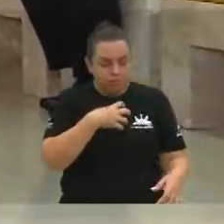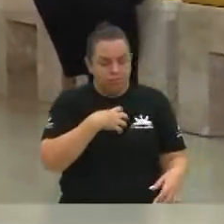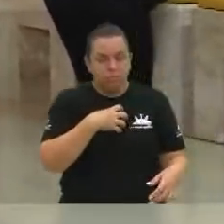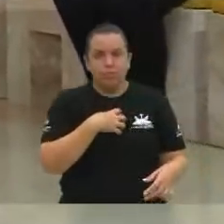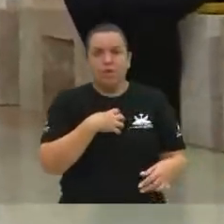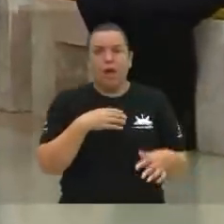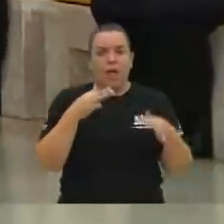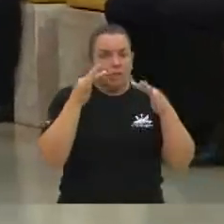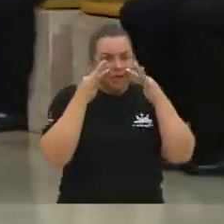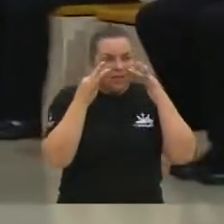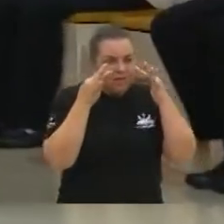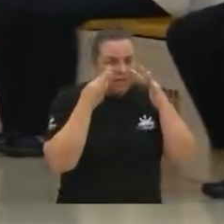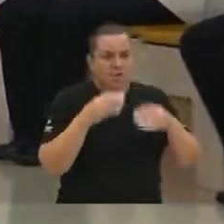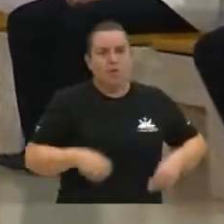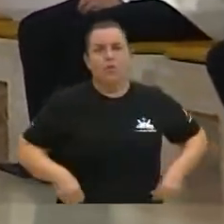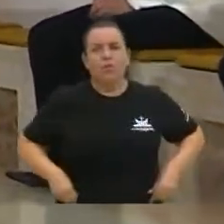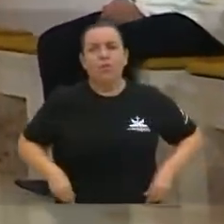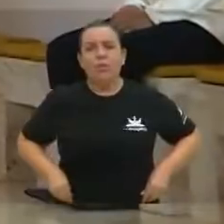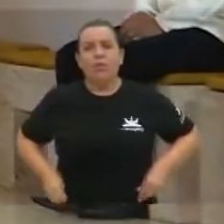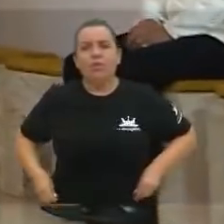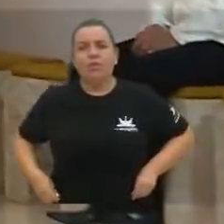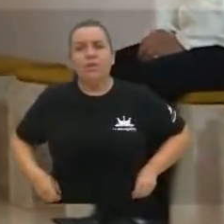atenção de alerta